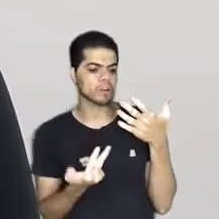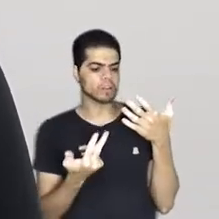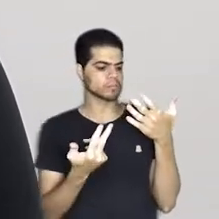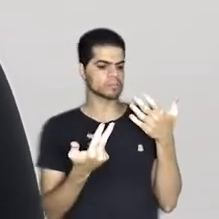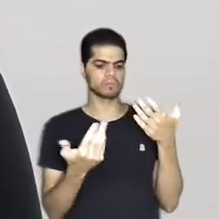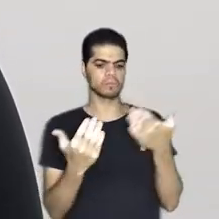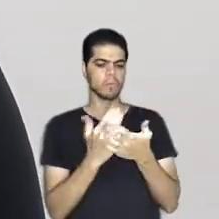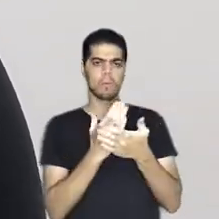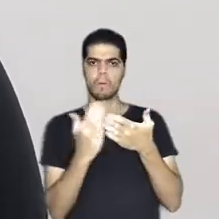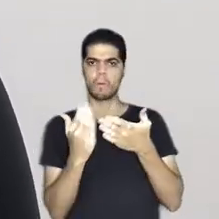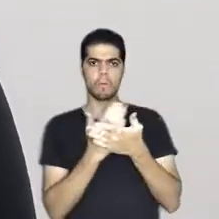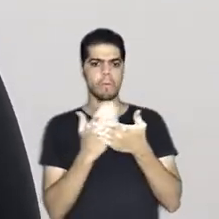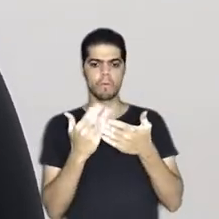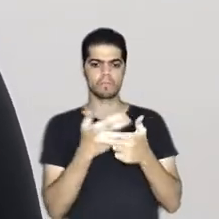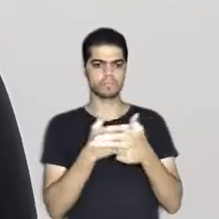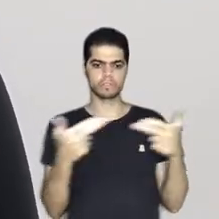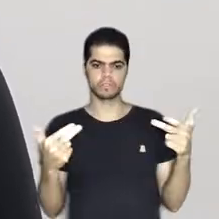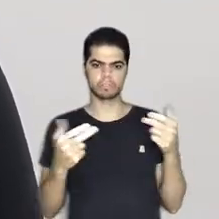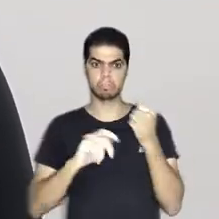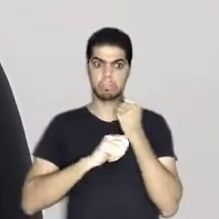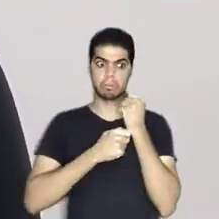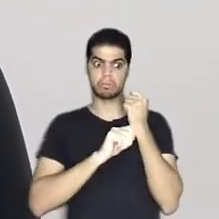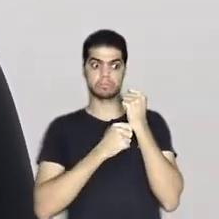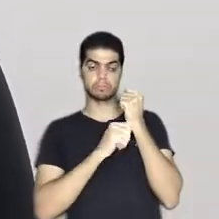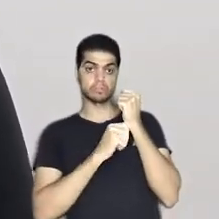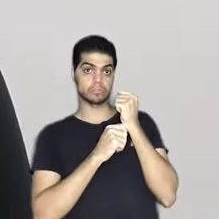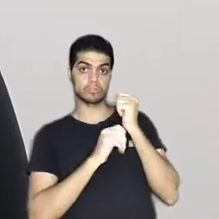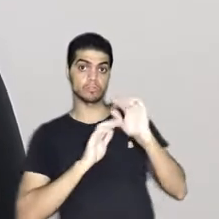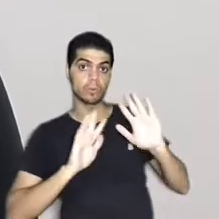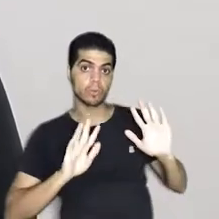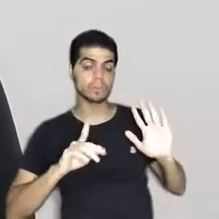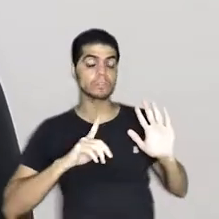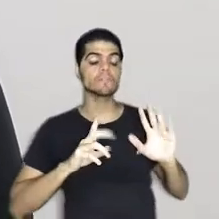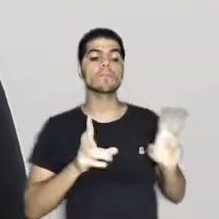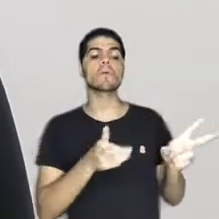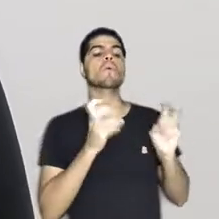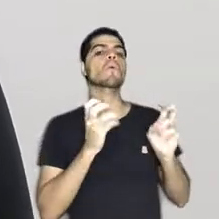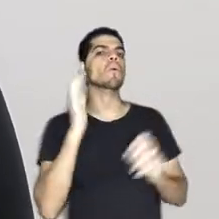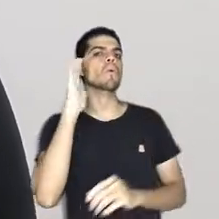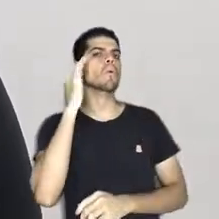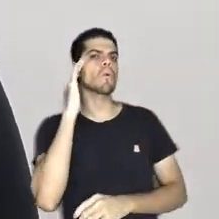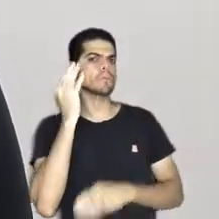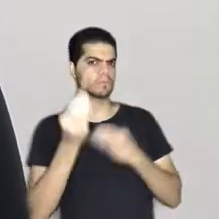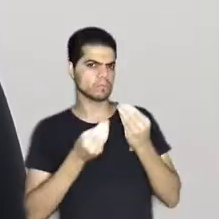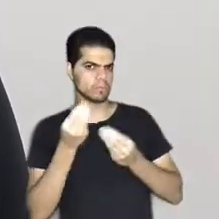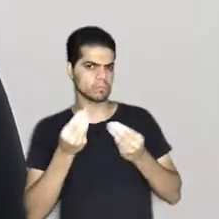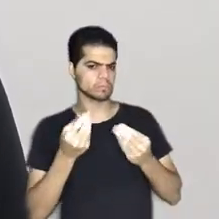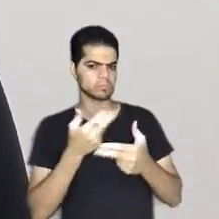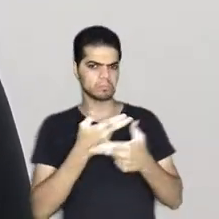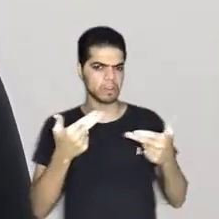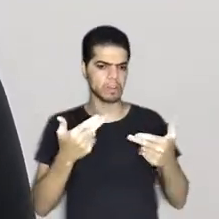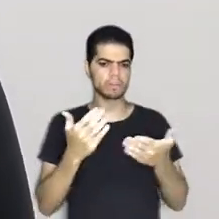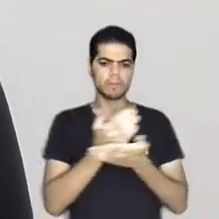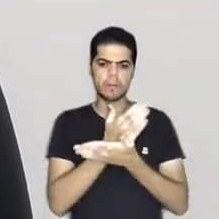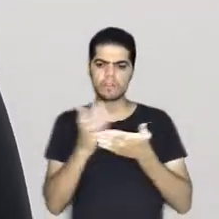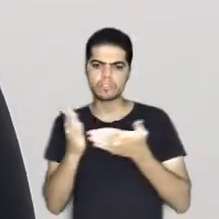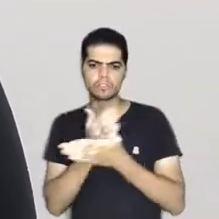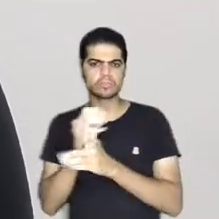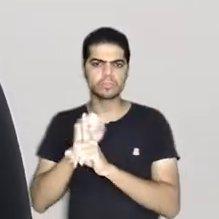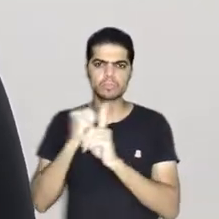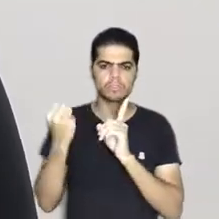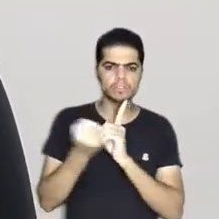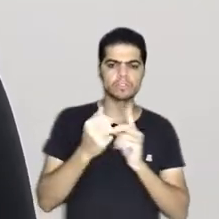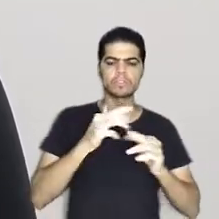suas coisas mais misteriosas, como um dos muitos modelos de